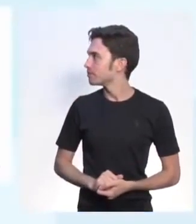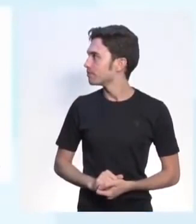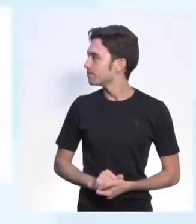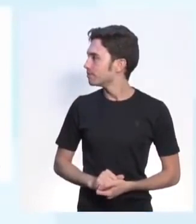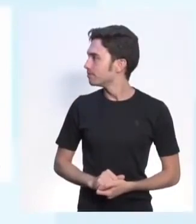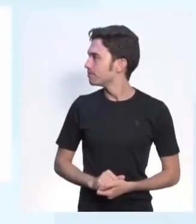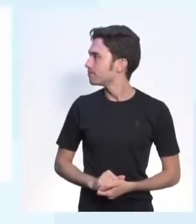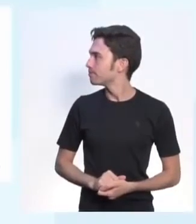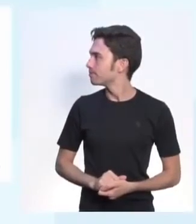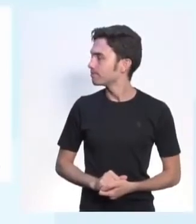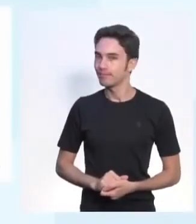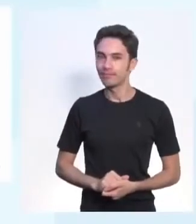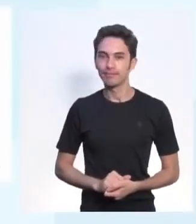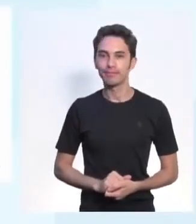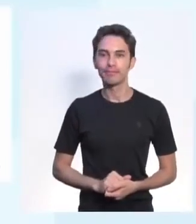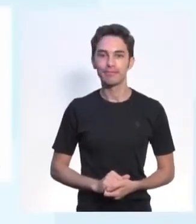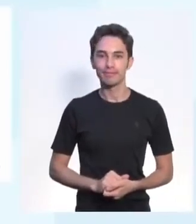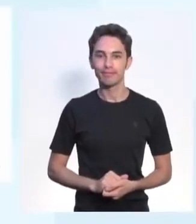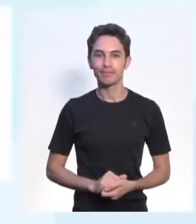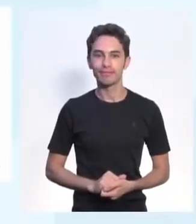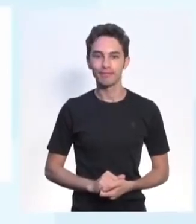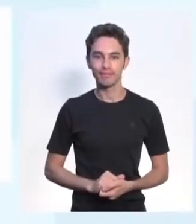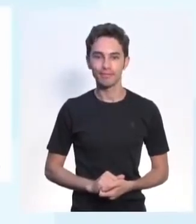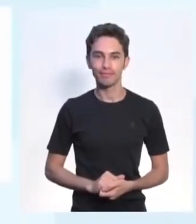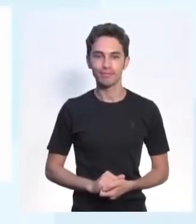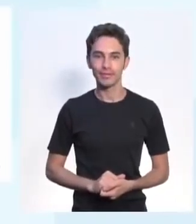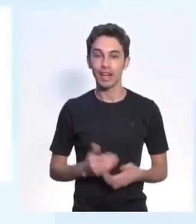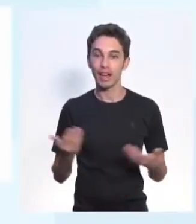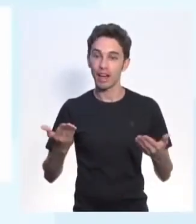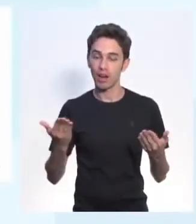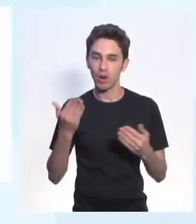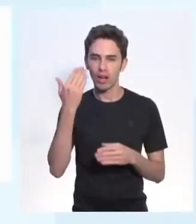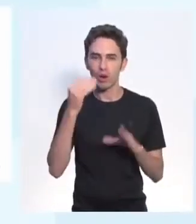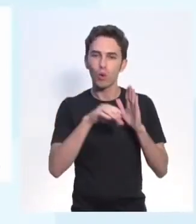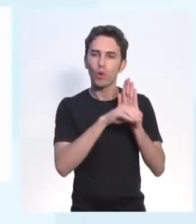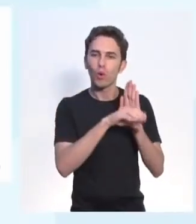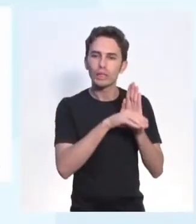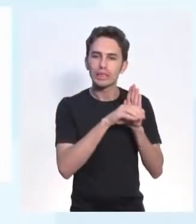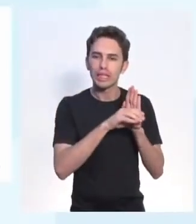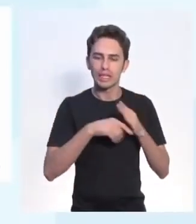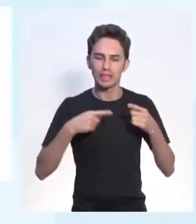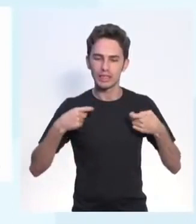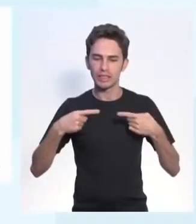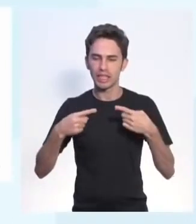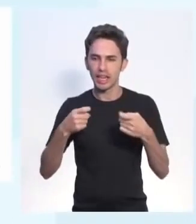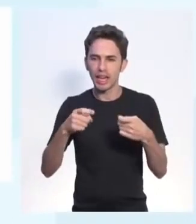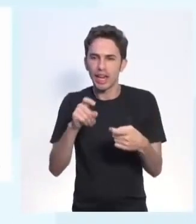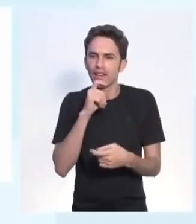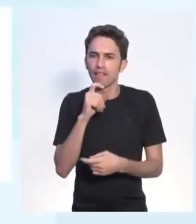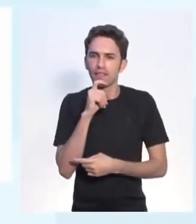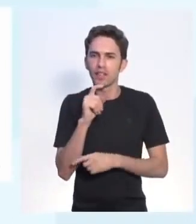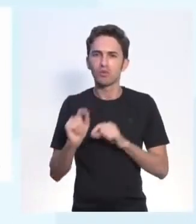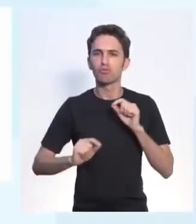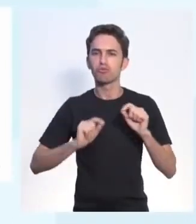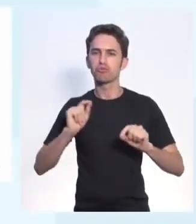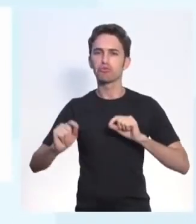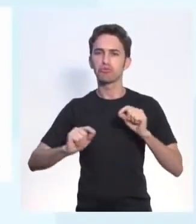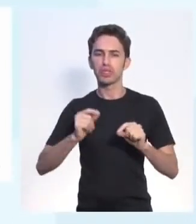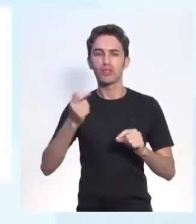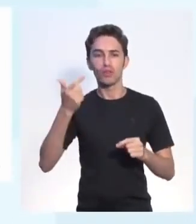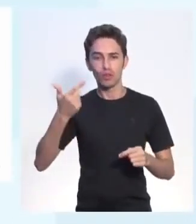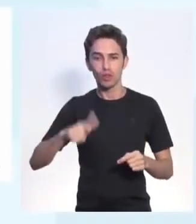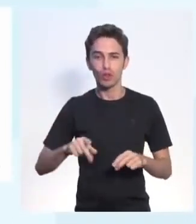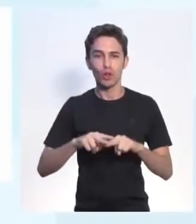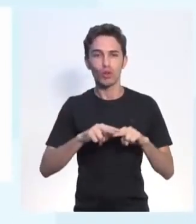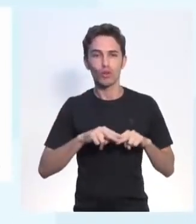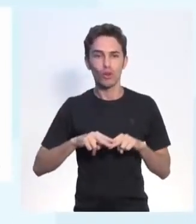Próxima tela, vamos entender aí o conceito de Guerra Fria, né? Vamos voltar novamente a entender o que